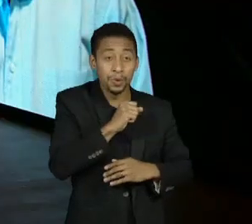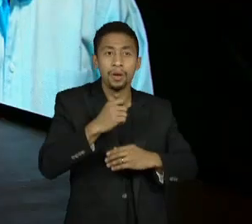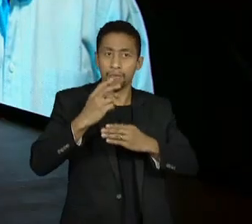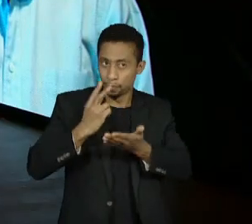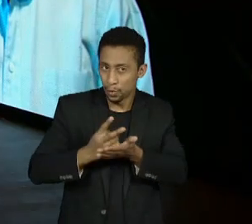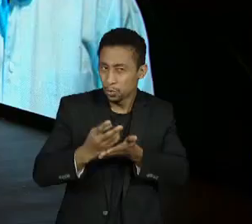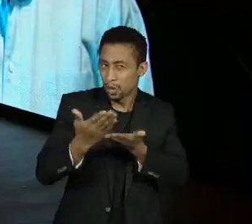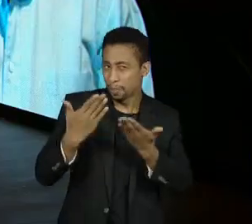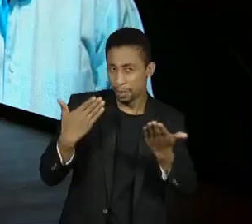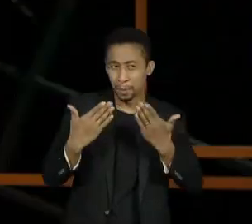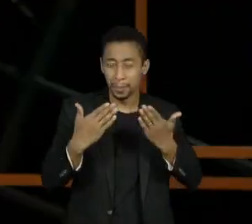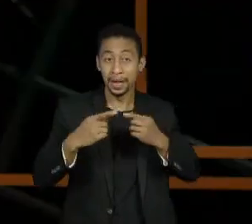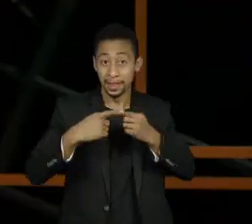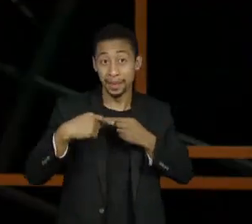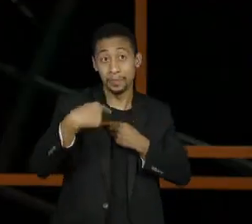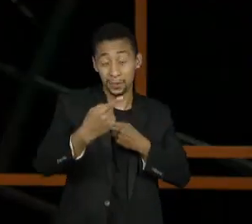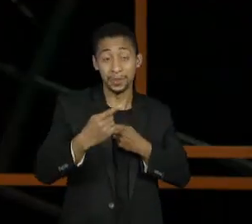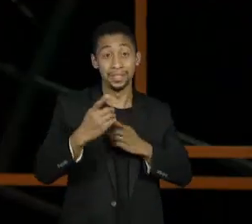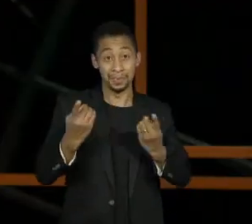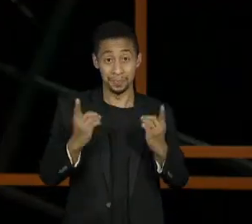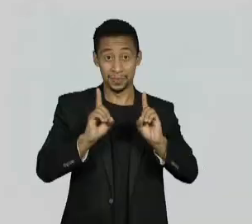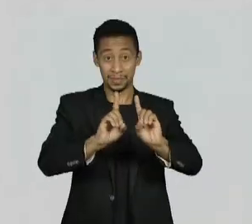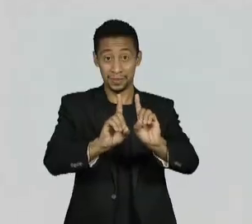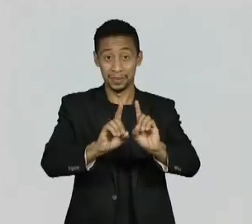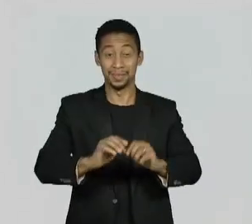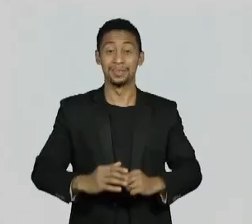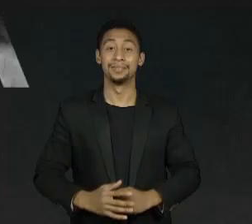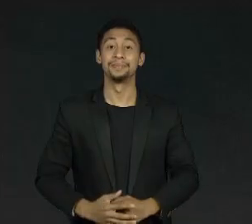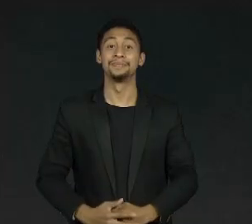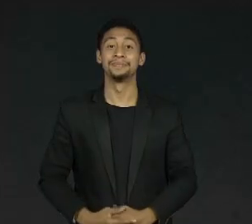nossa conversa já aqui no Persona.